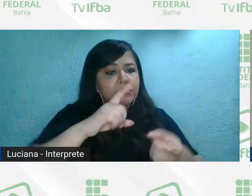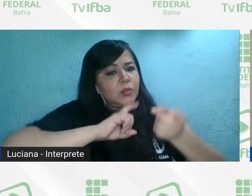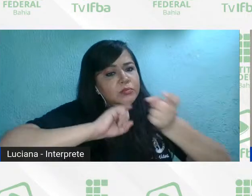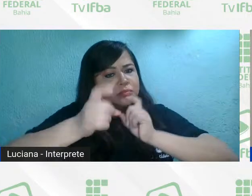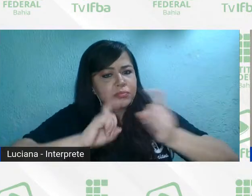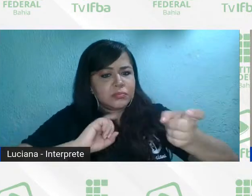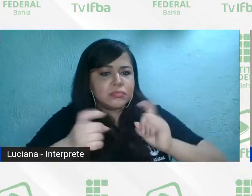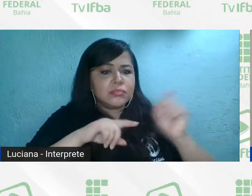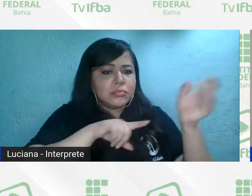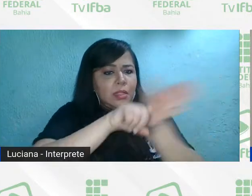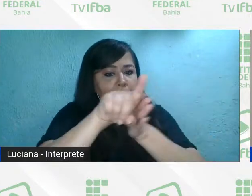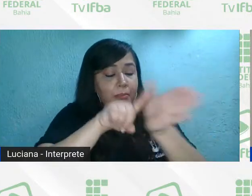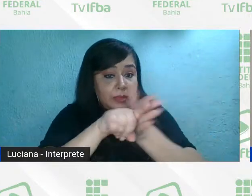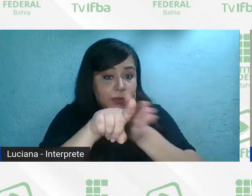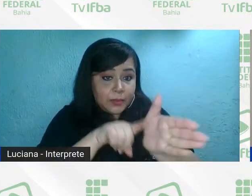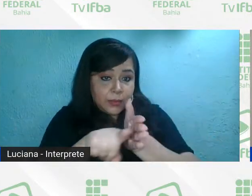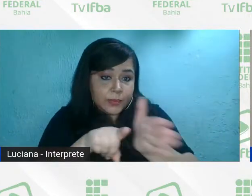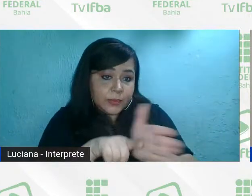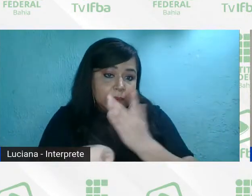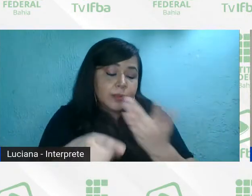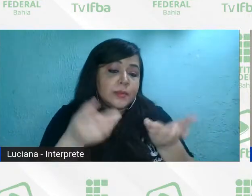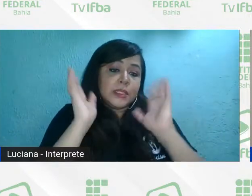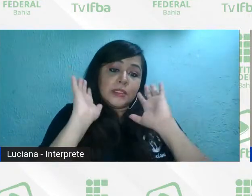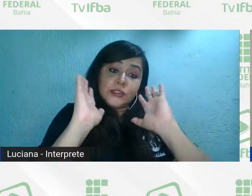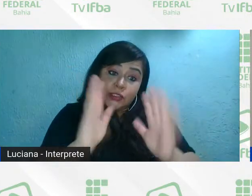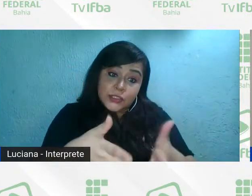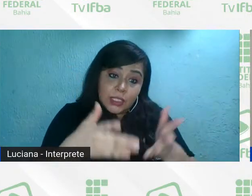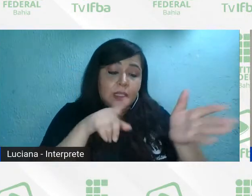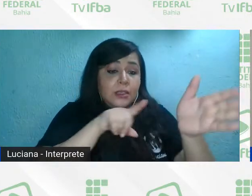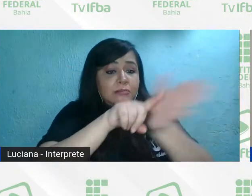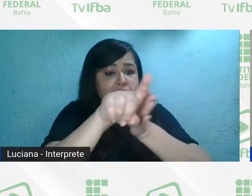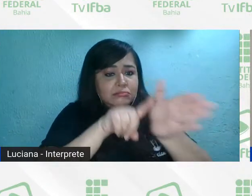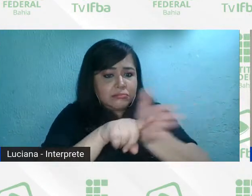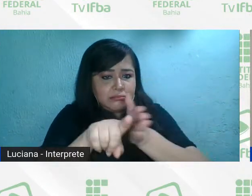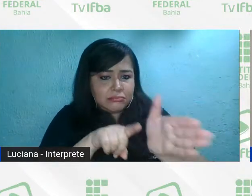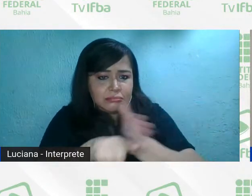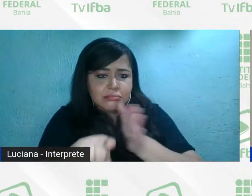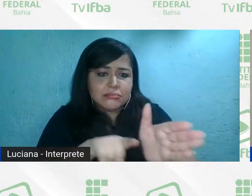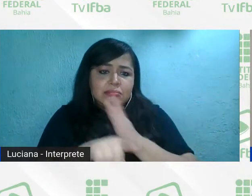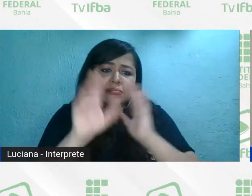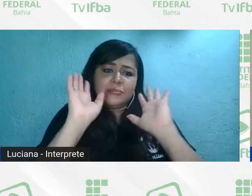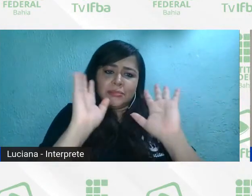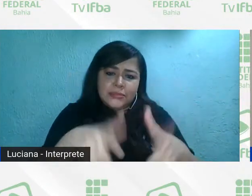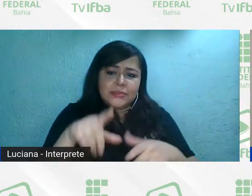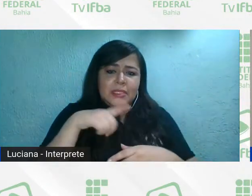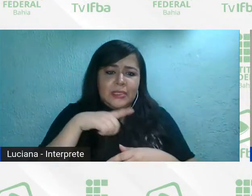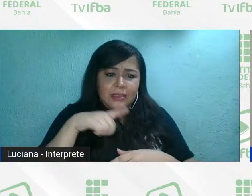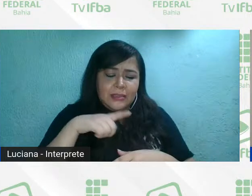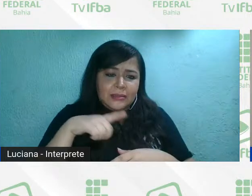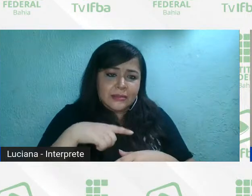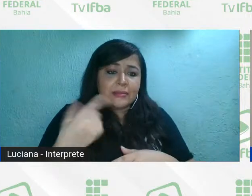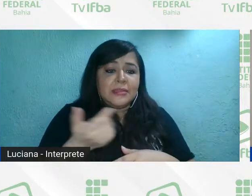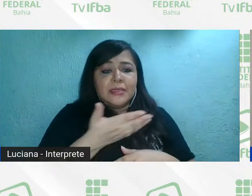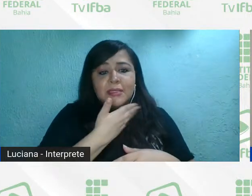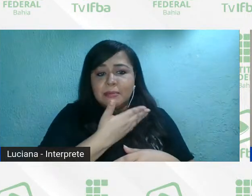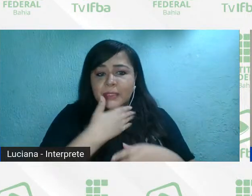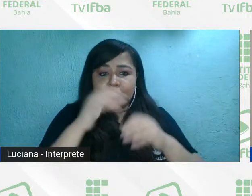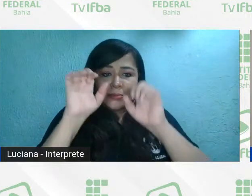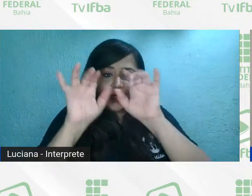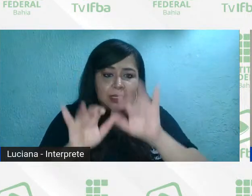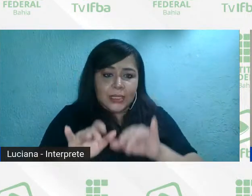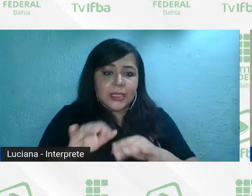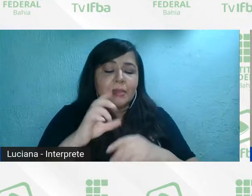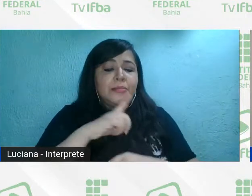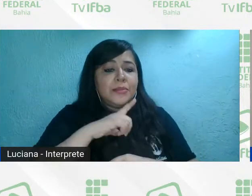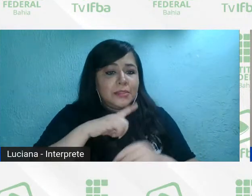aqui algumas perguntas já tendo sido feitas no chat. Se possível, coloquem a tag pergunta